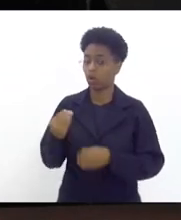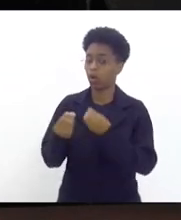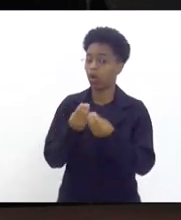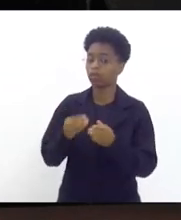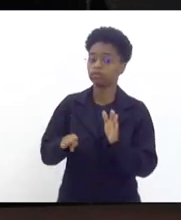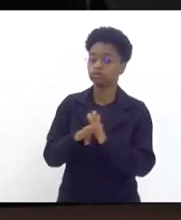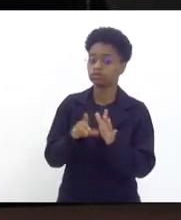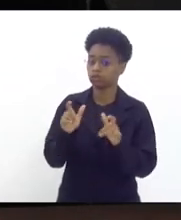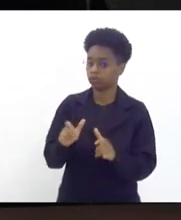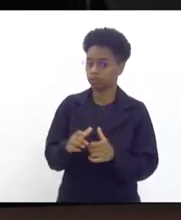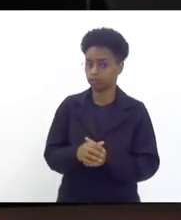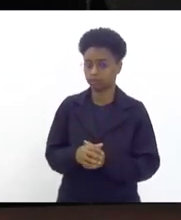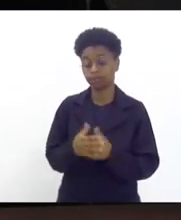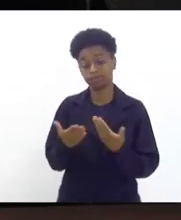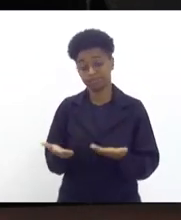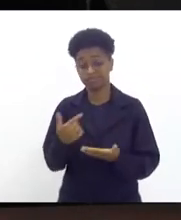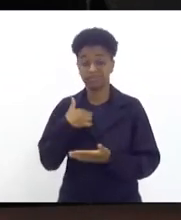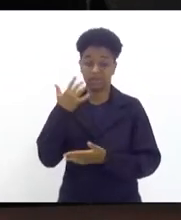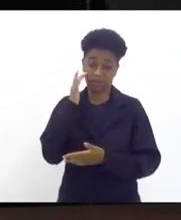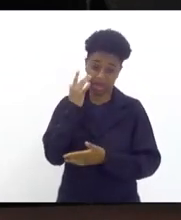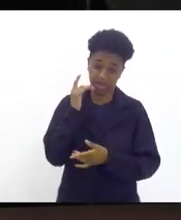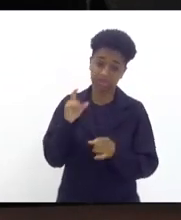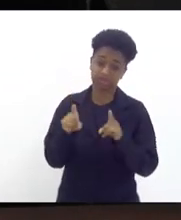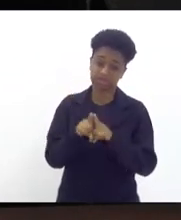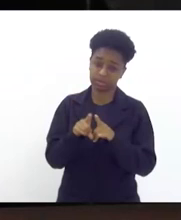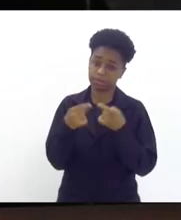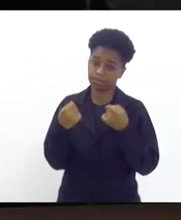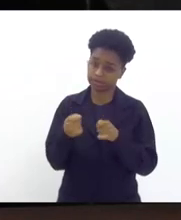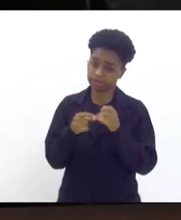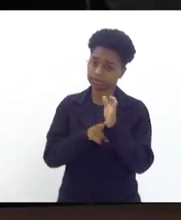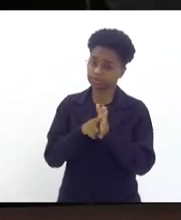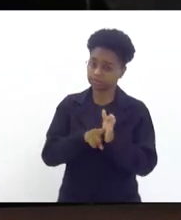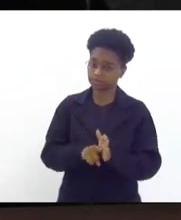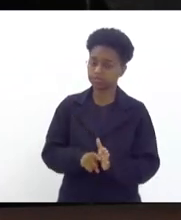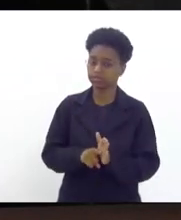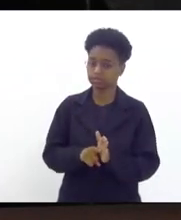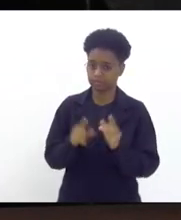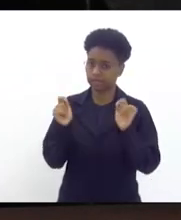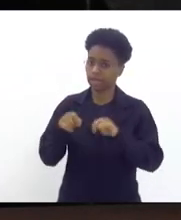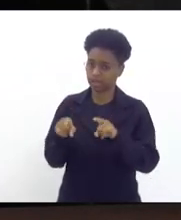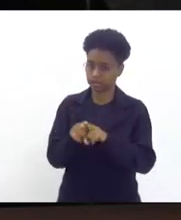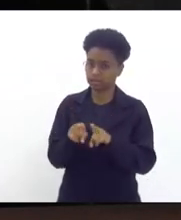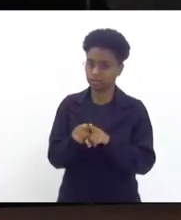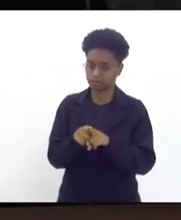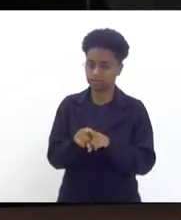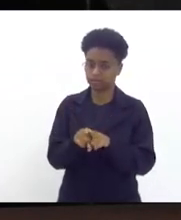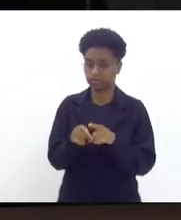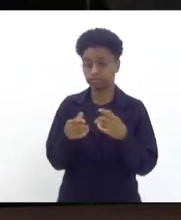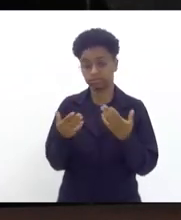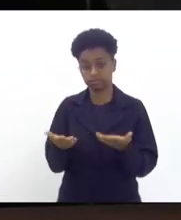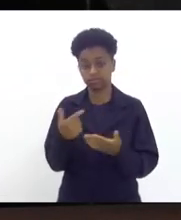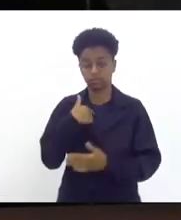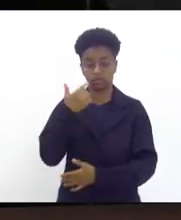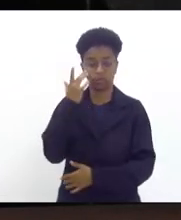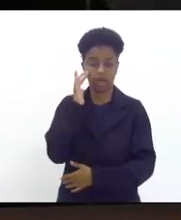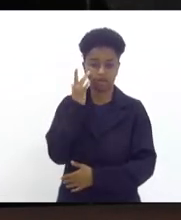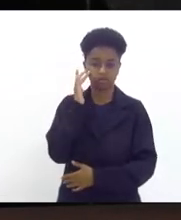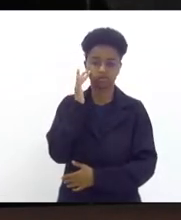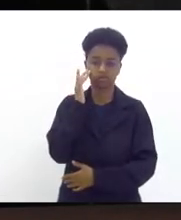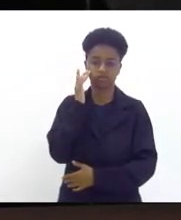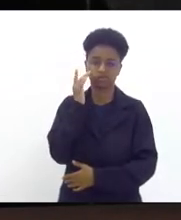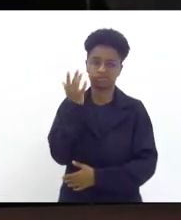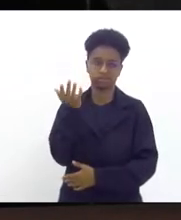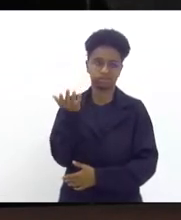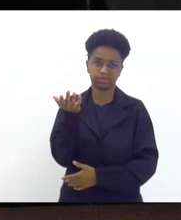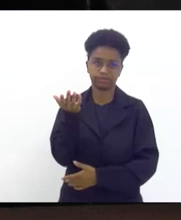Acho que tem uma linha também de investigação que é possível também desenvolver então assim eu acho que eu não